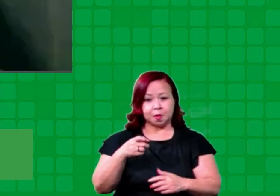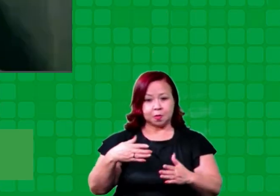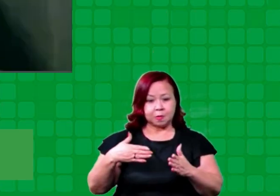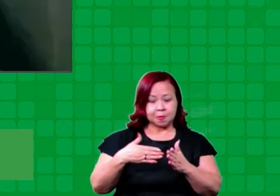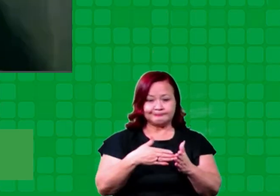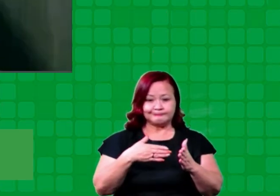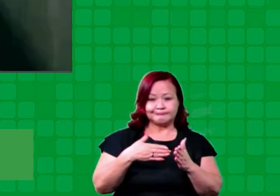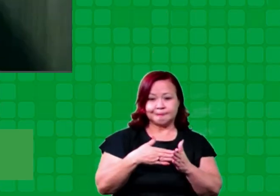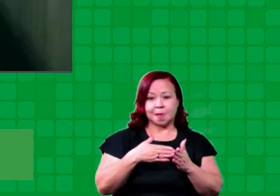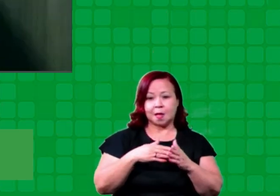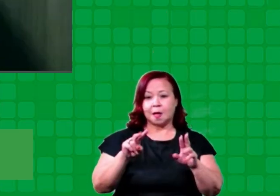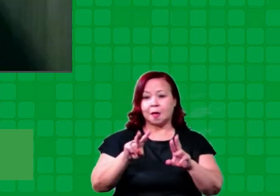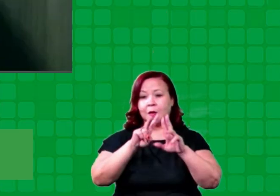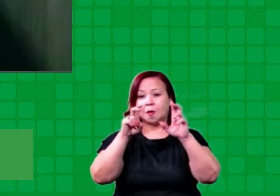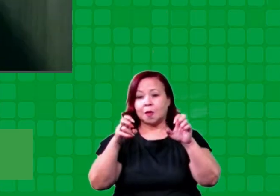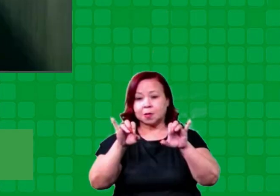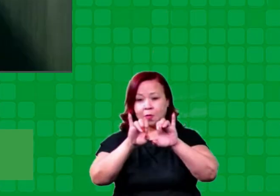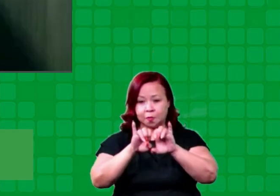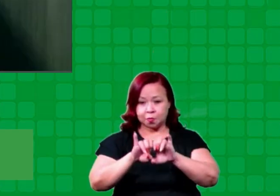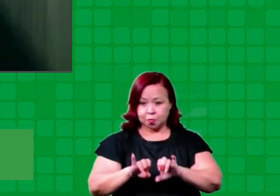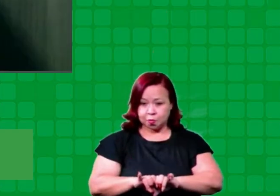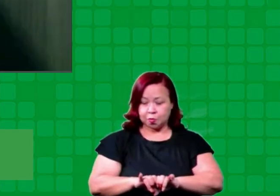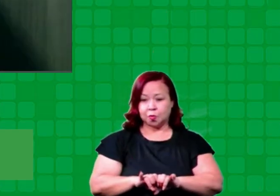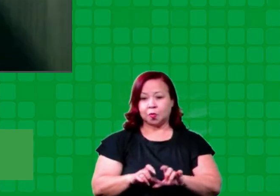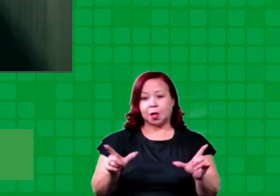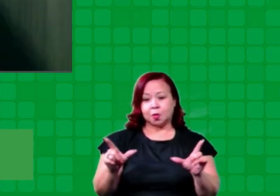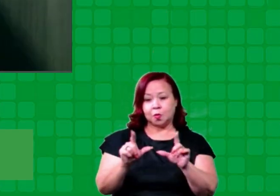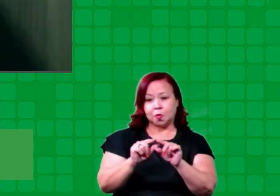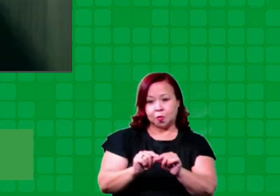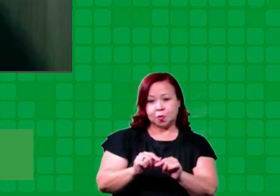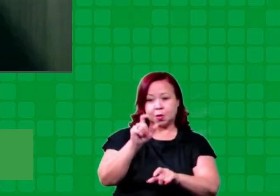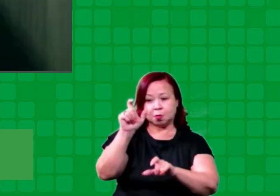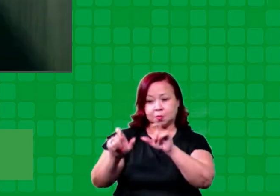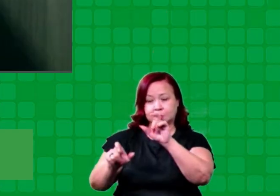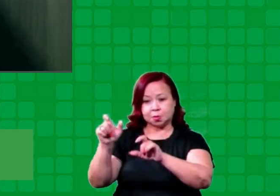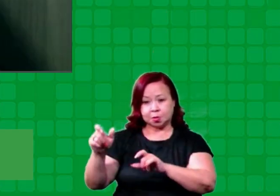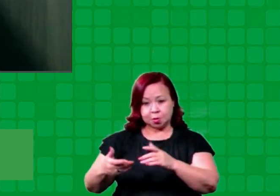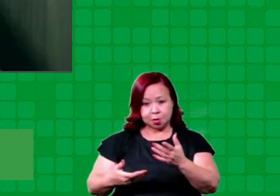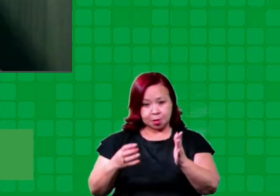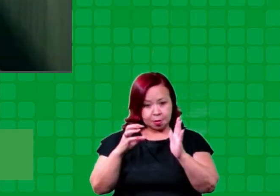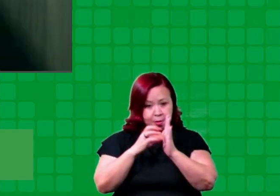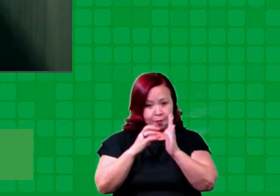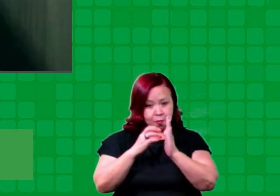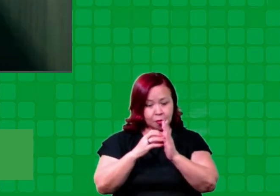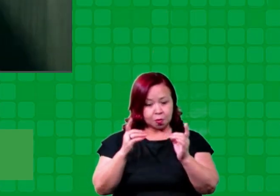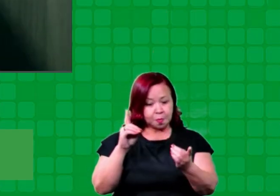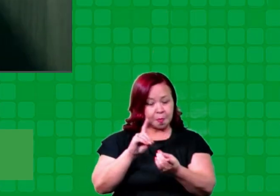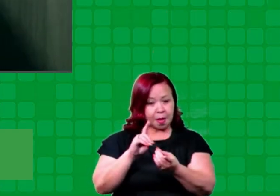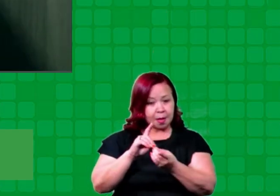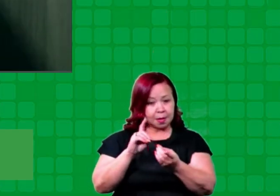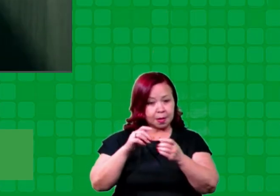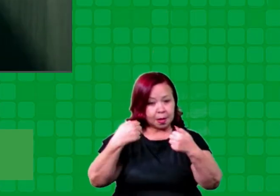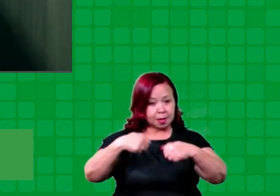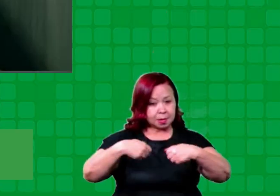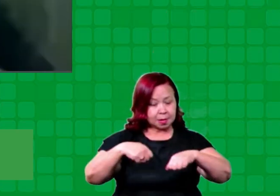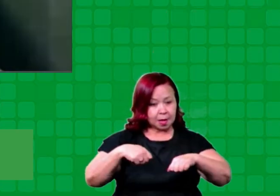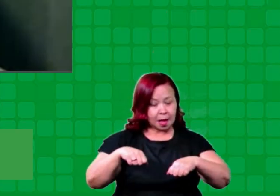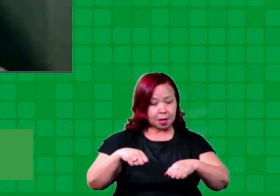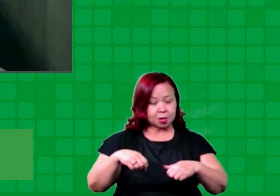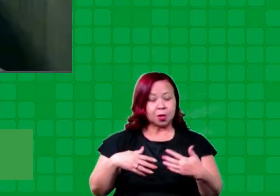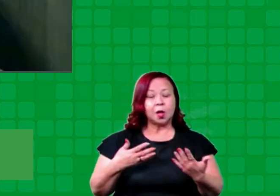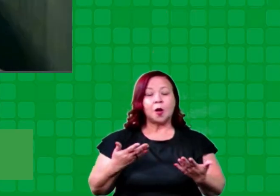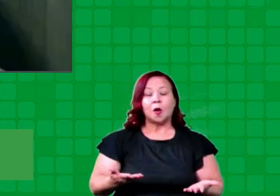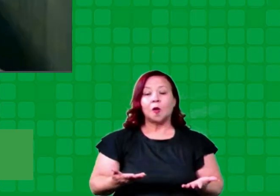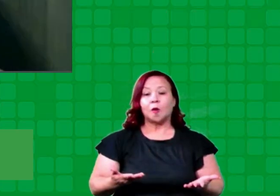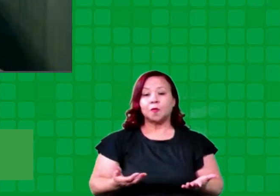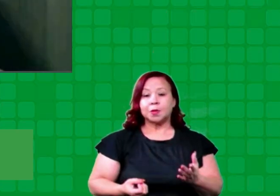limitadoras, que é a questão da infraestrutura, reduzido o número de servidores na DETIC para atender a demanda, porque quando você implementa um novo sistema